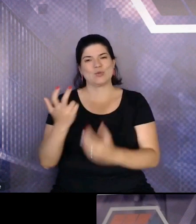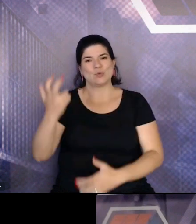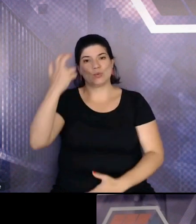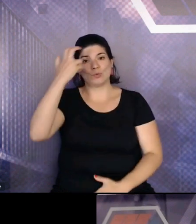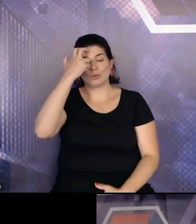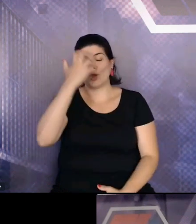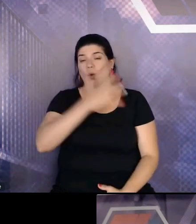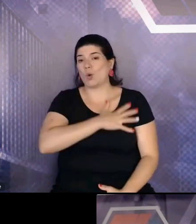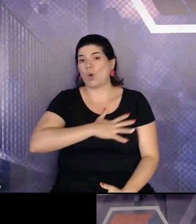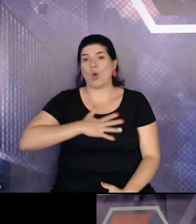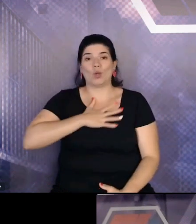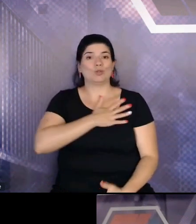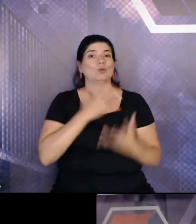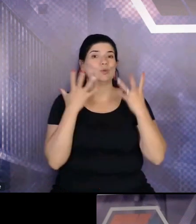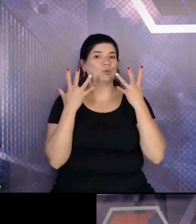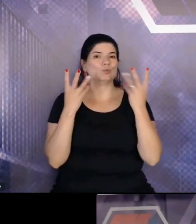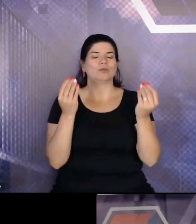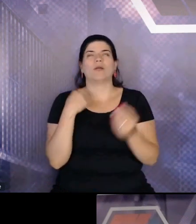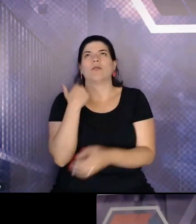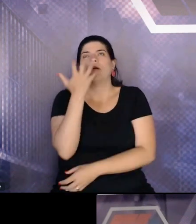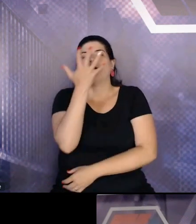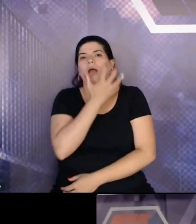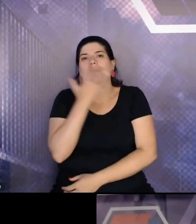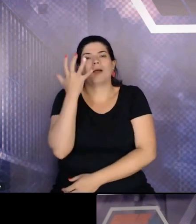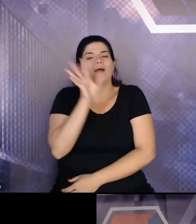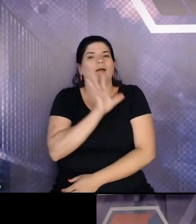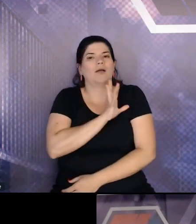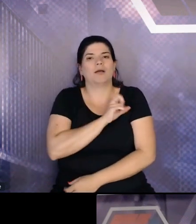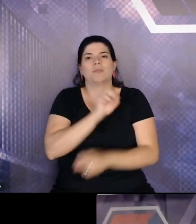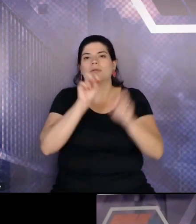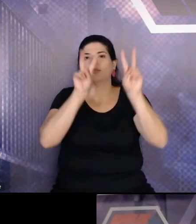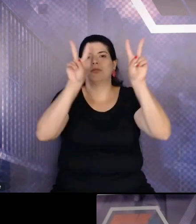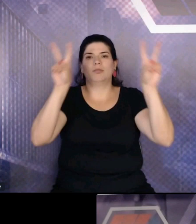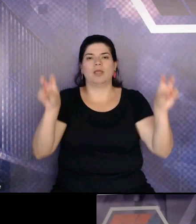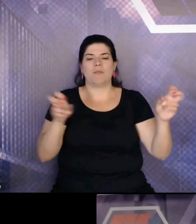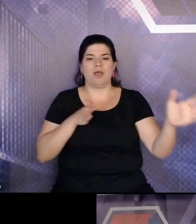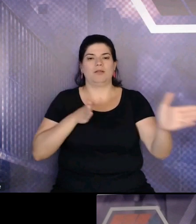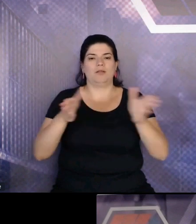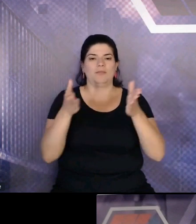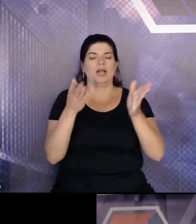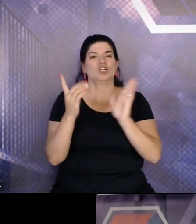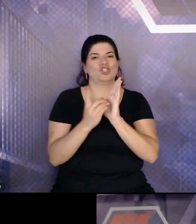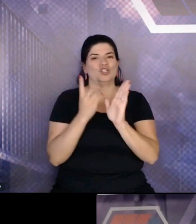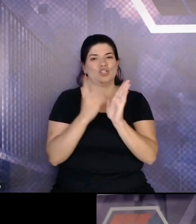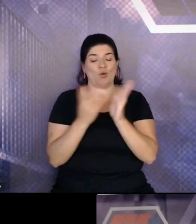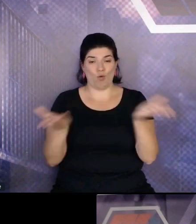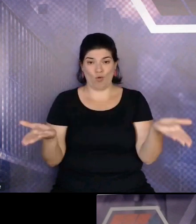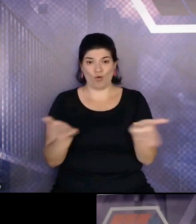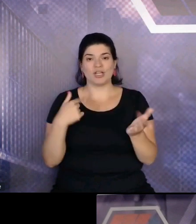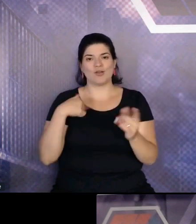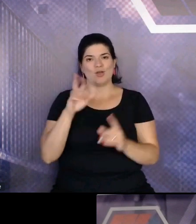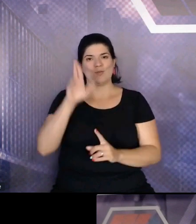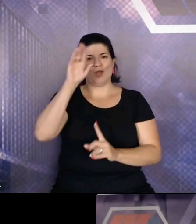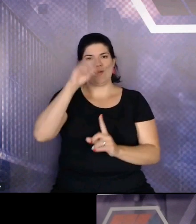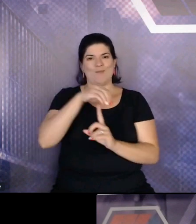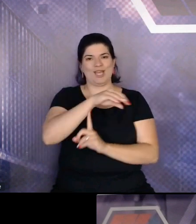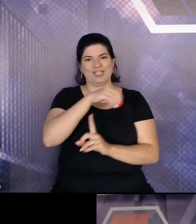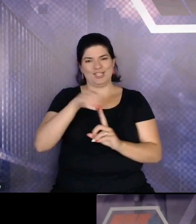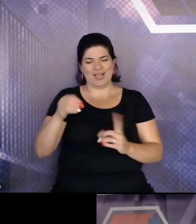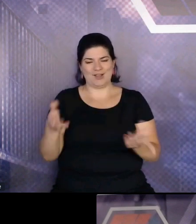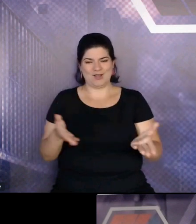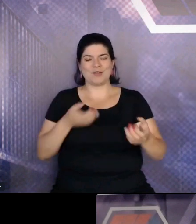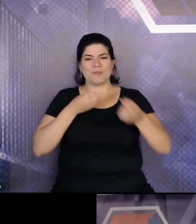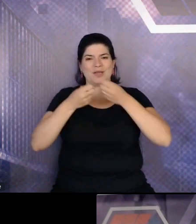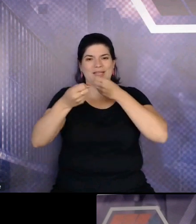Gosto muito, sou totalmente apaixonado por esse tema de acessibilidade digital. Eu vou estar hoje mediando aqui o nosso